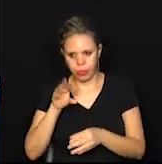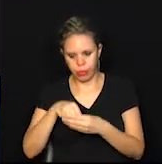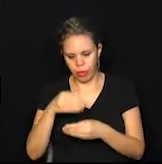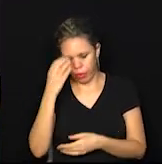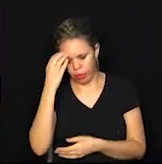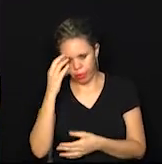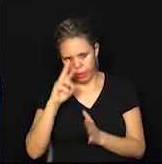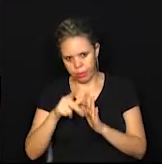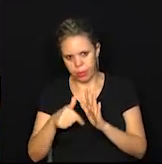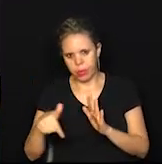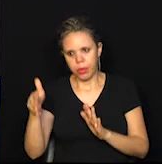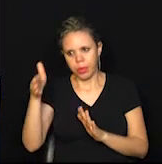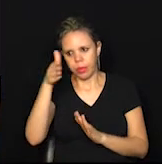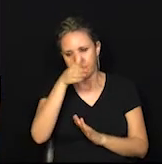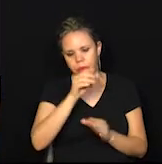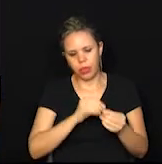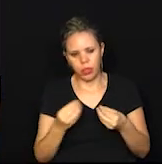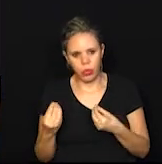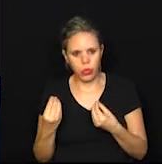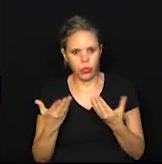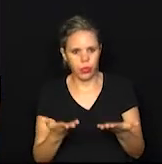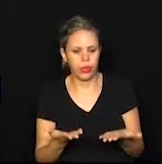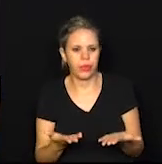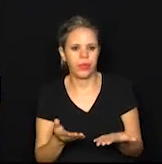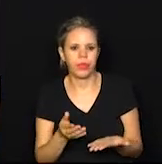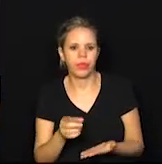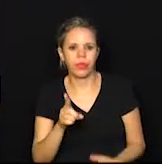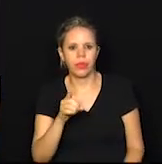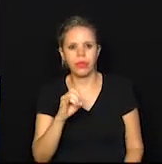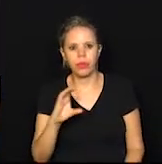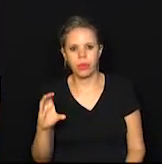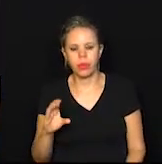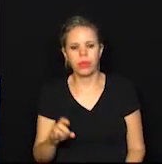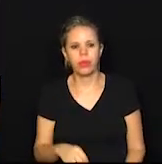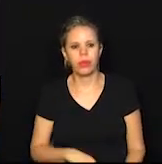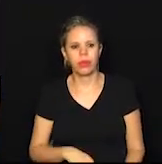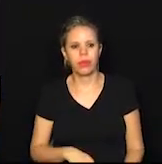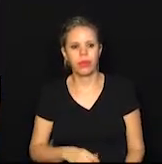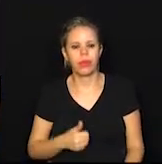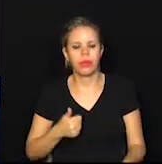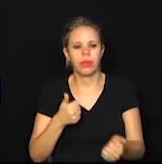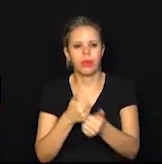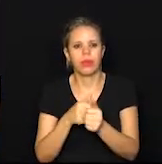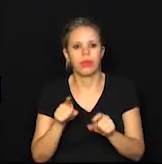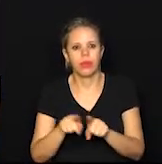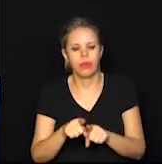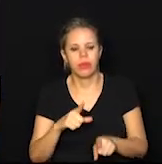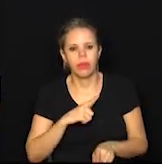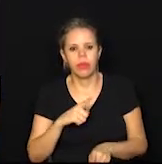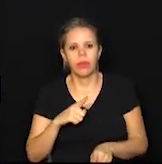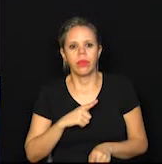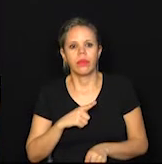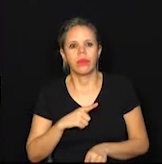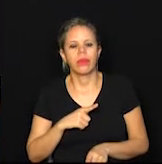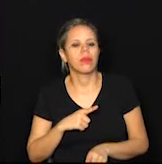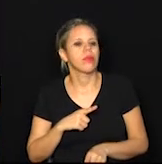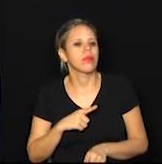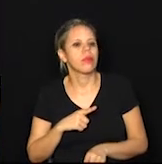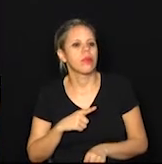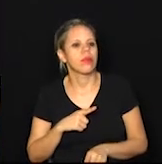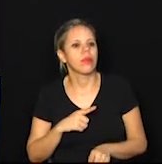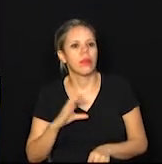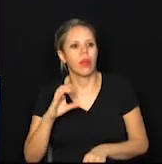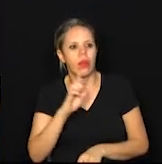outras que já foram entregues, como o DIC, e em breve a gente terá também no Jorge Mendonça, que é na região do